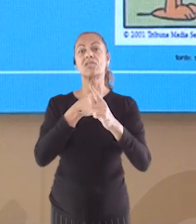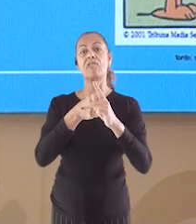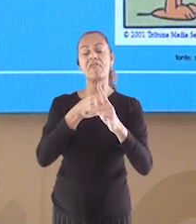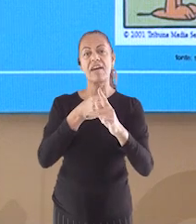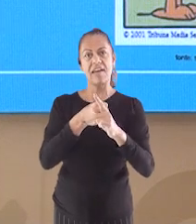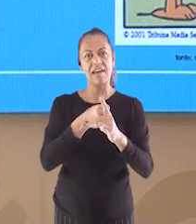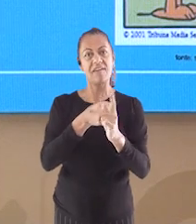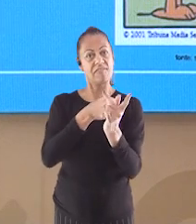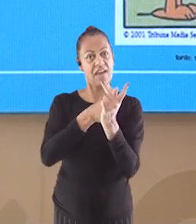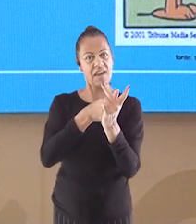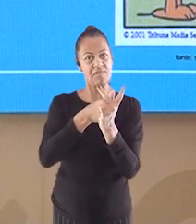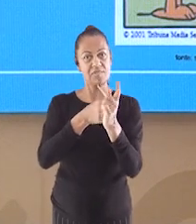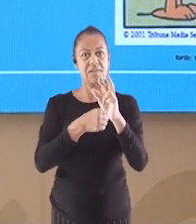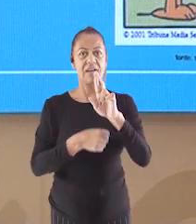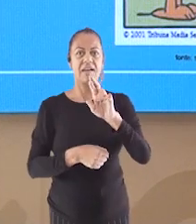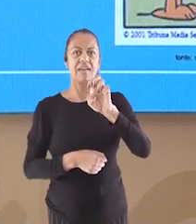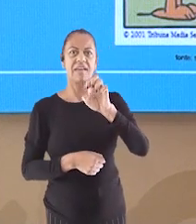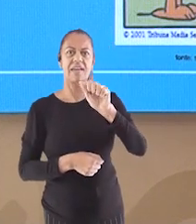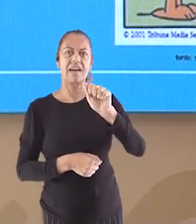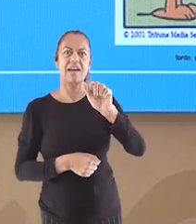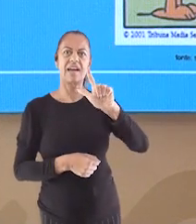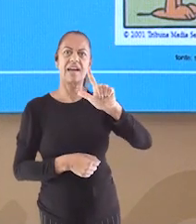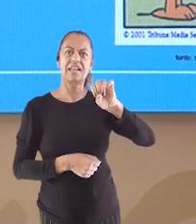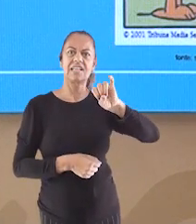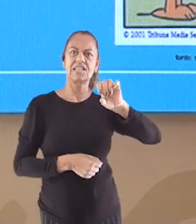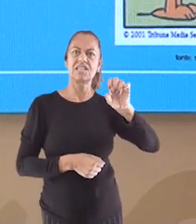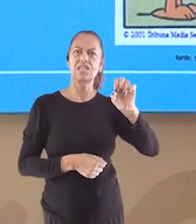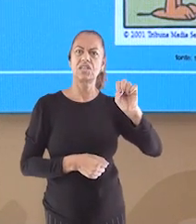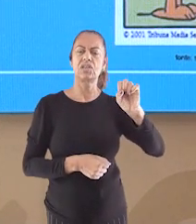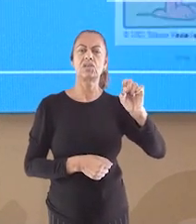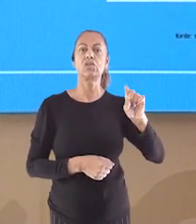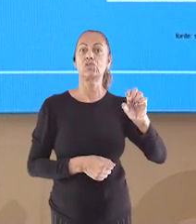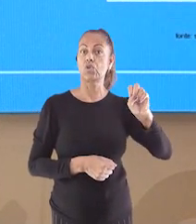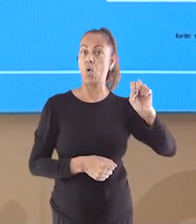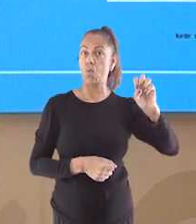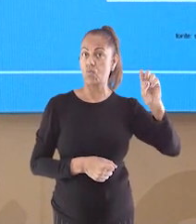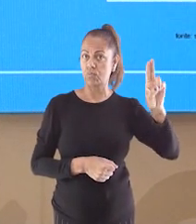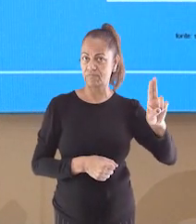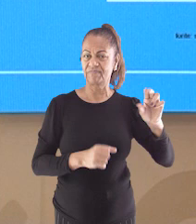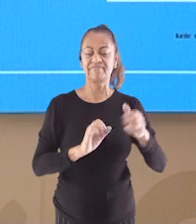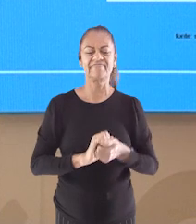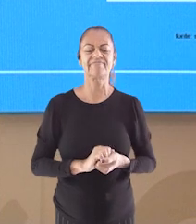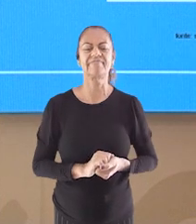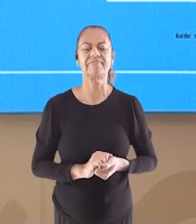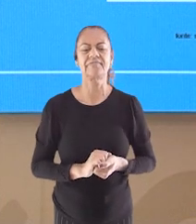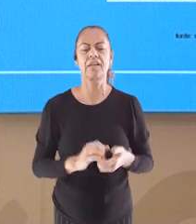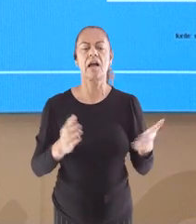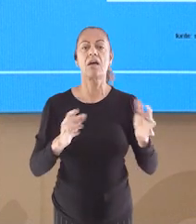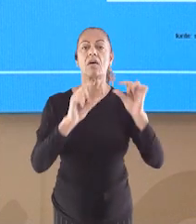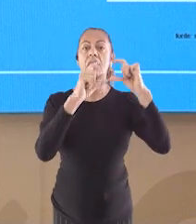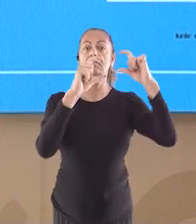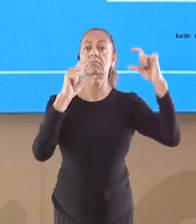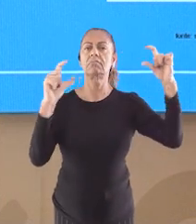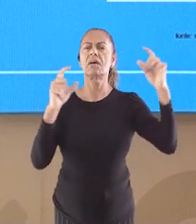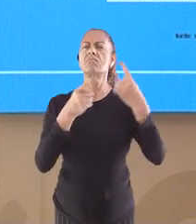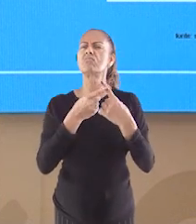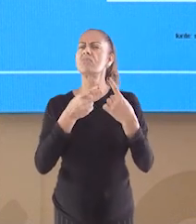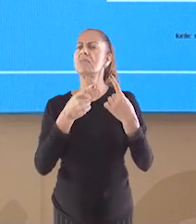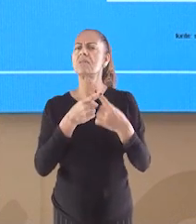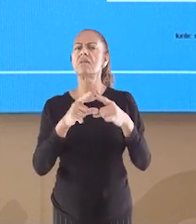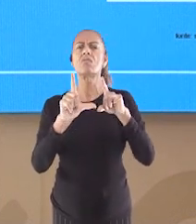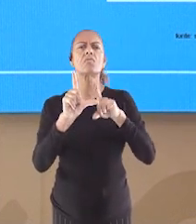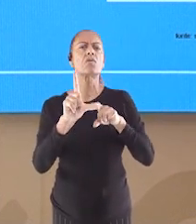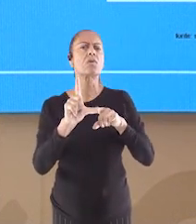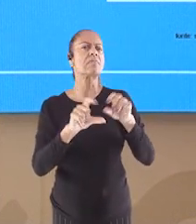verbo realizou. Agora, questão 2. Ainda sobre essa tirinha aqui, respondam. Por que o